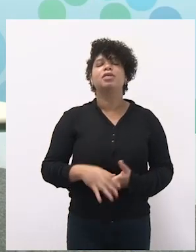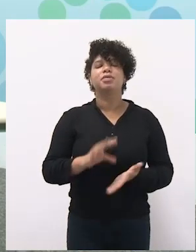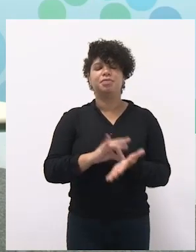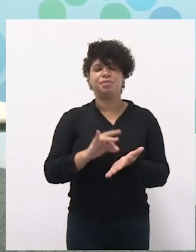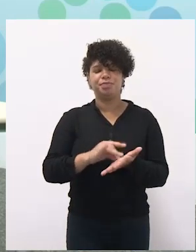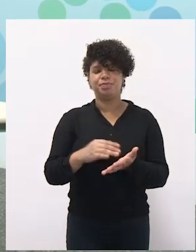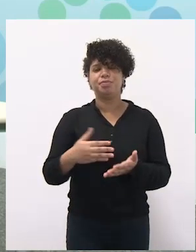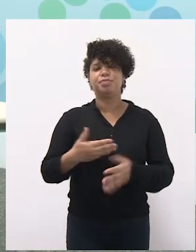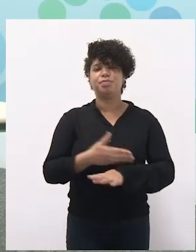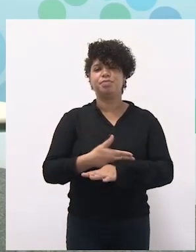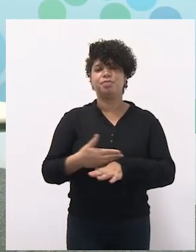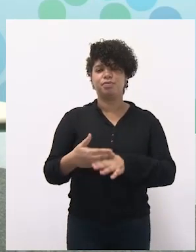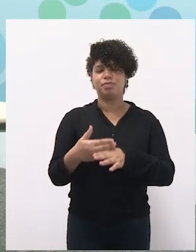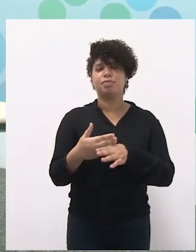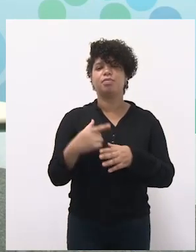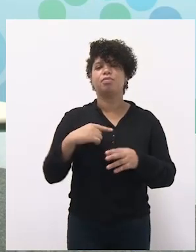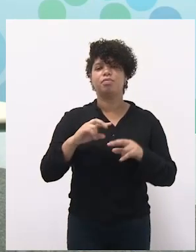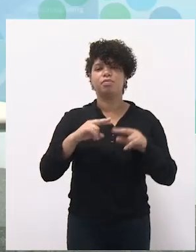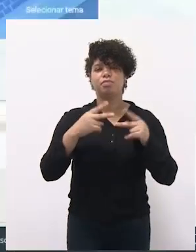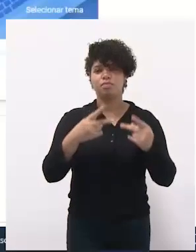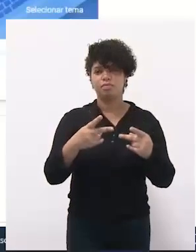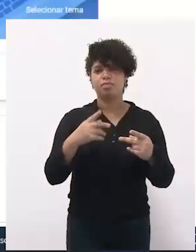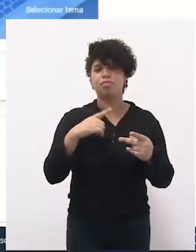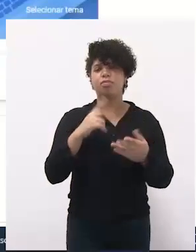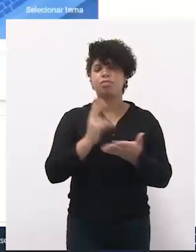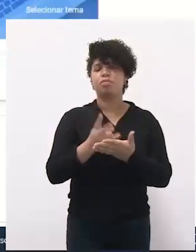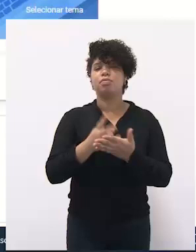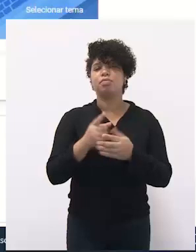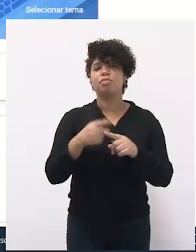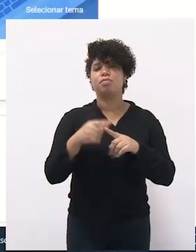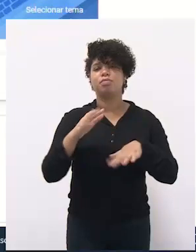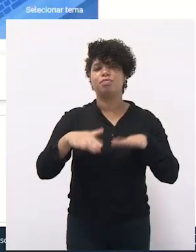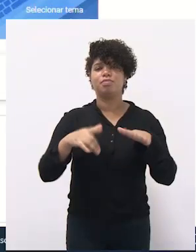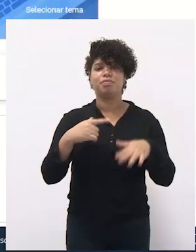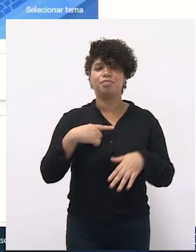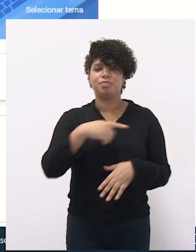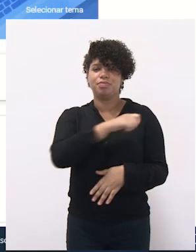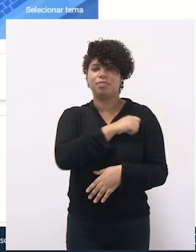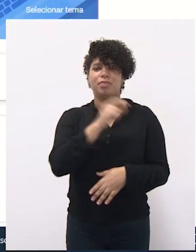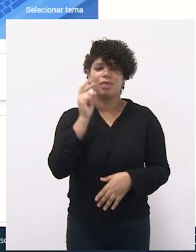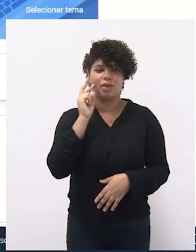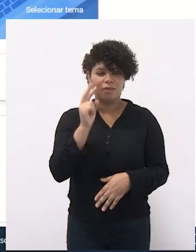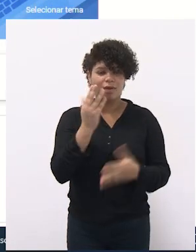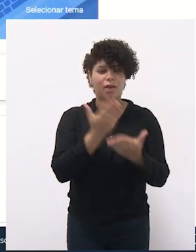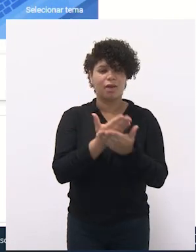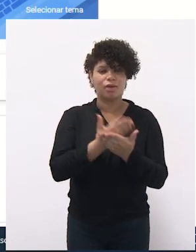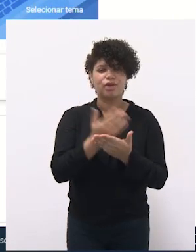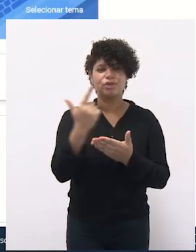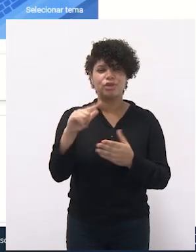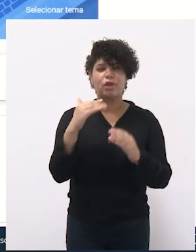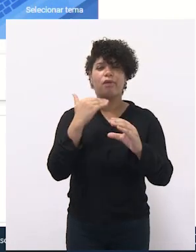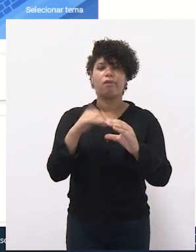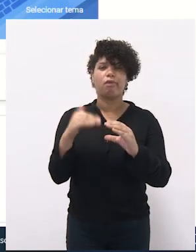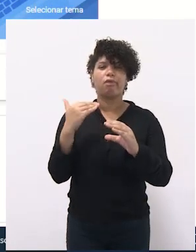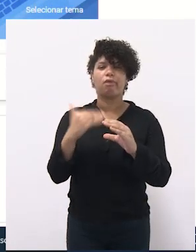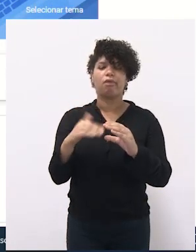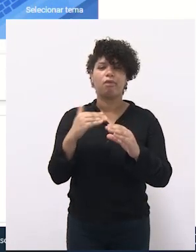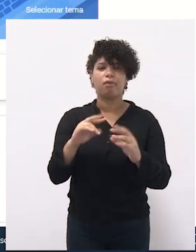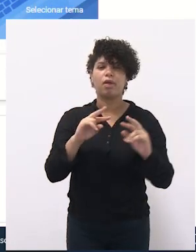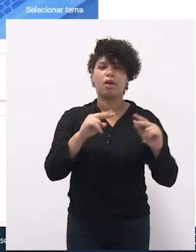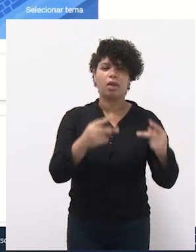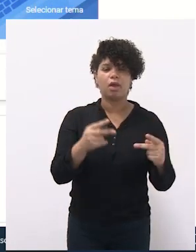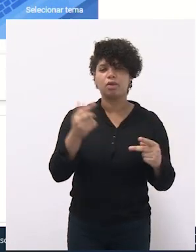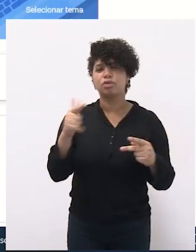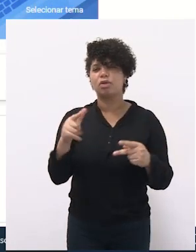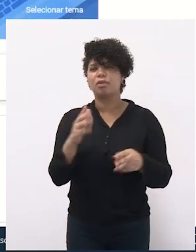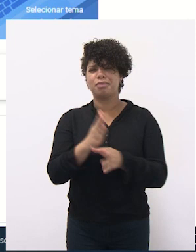o link único, porque às vezes o aluno, ele vê que a tua aula, e às vezes esse processo de ficar enviando link, volta link, às vezes ele